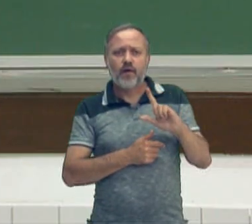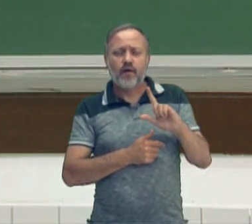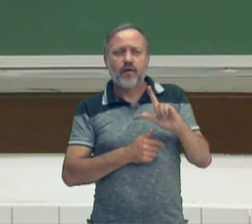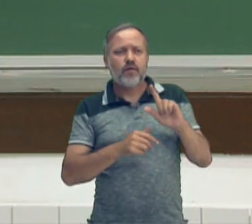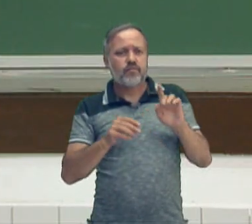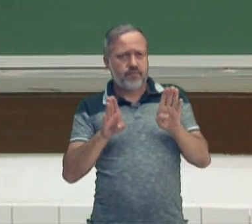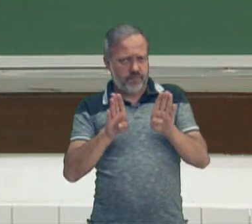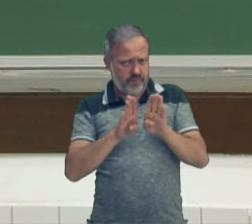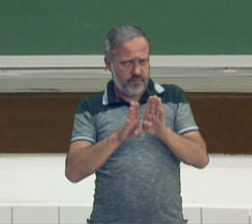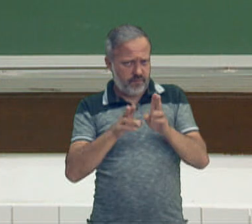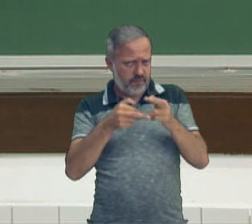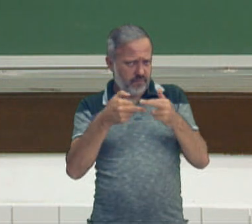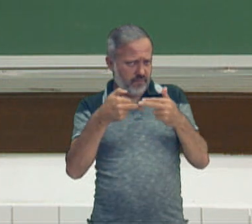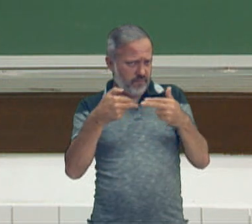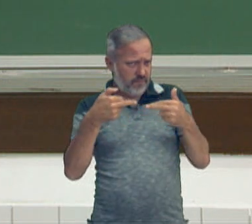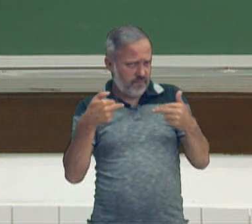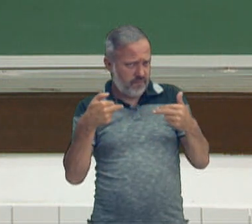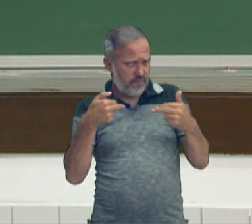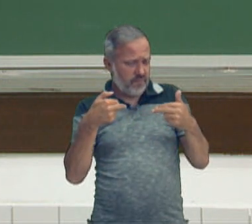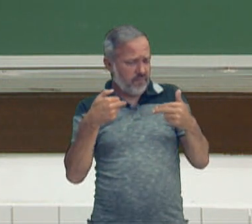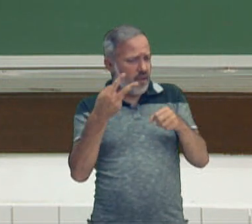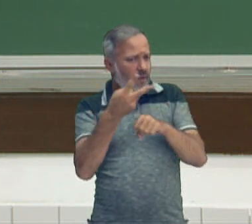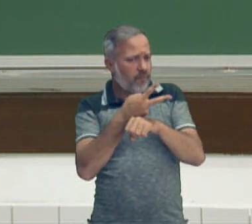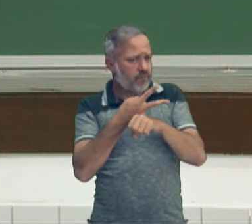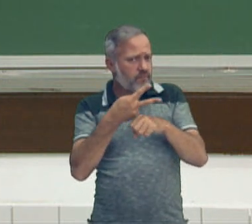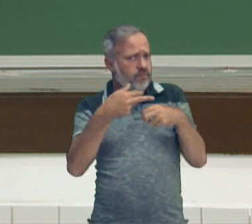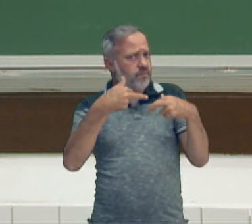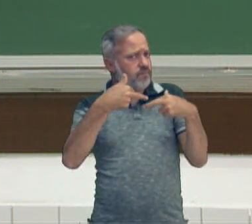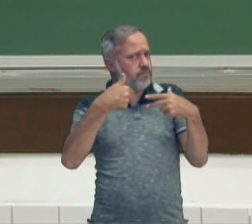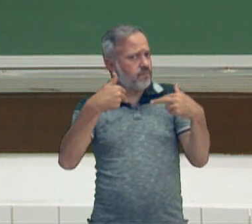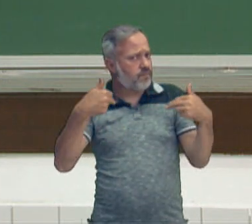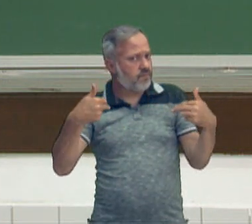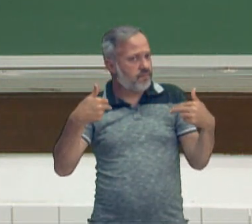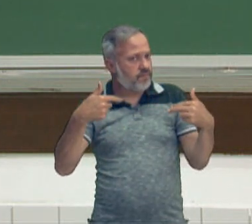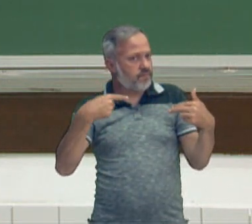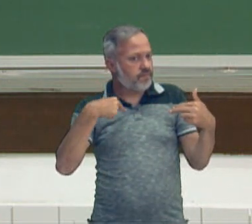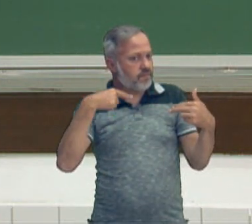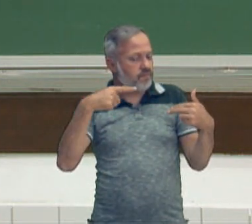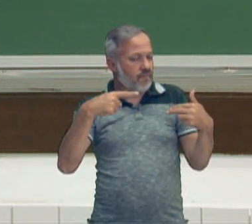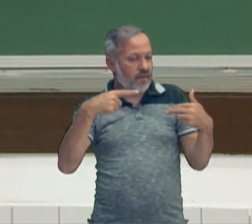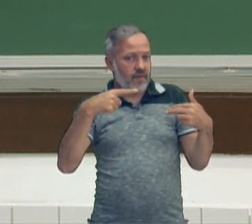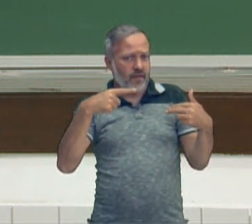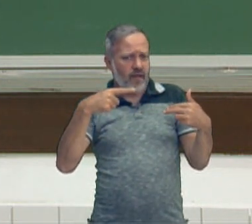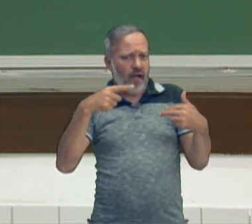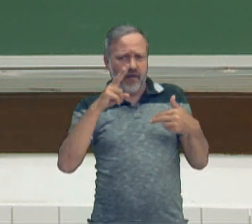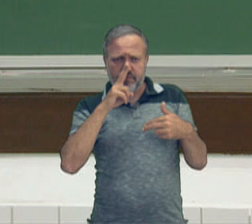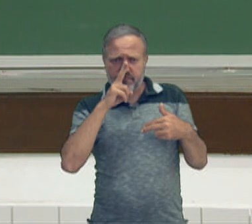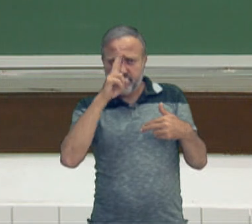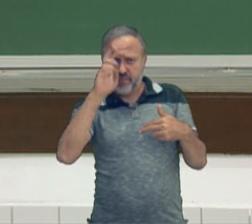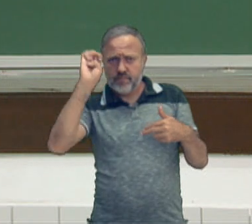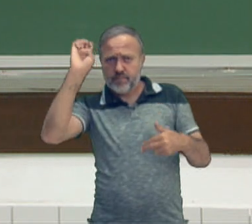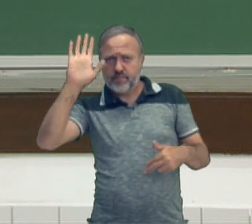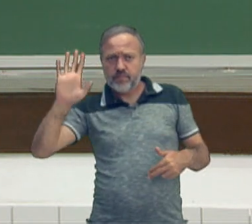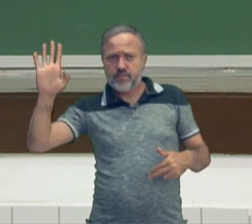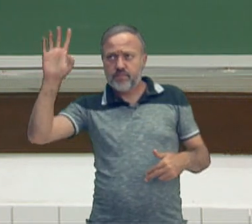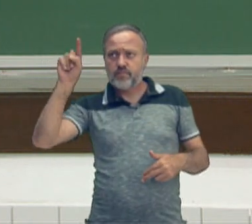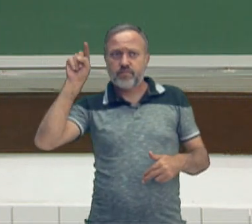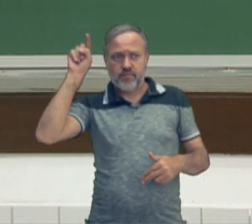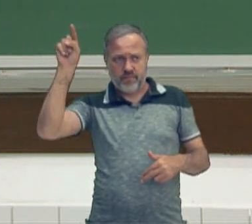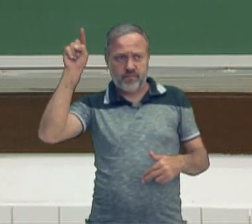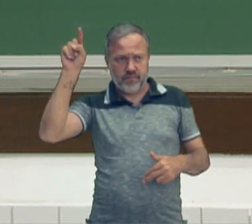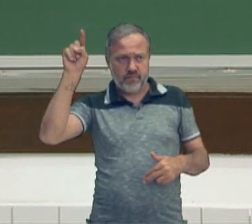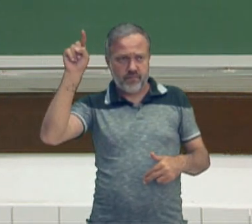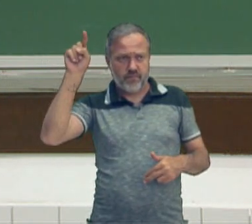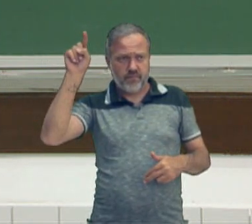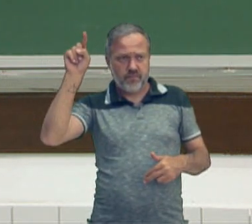das especiarias, e aí por diante. E nesse sentido, as potências europeias, vamos destacar aí essas